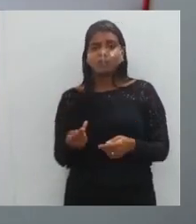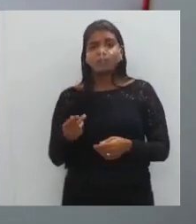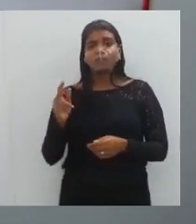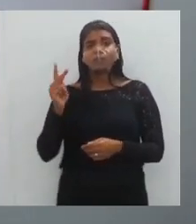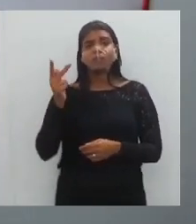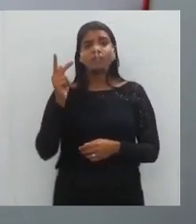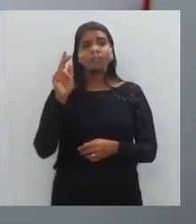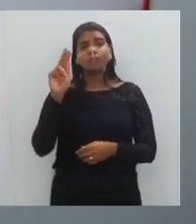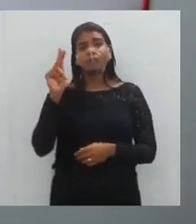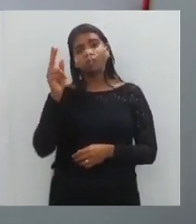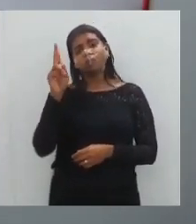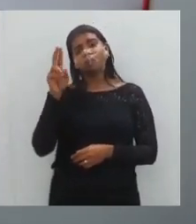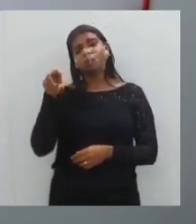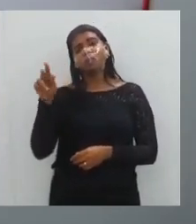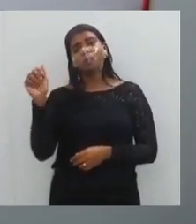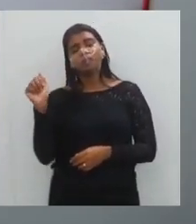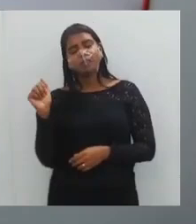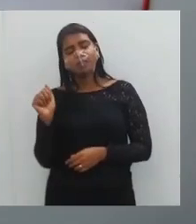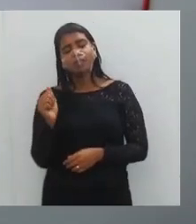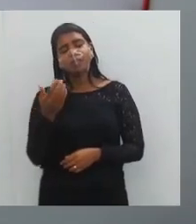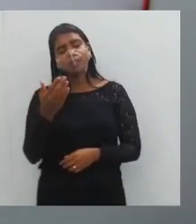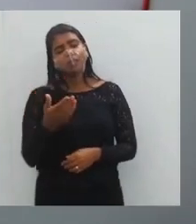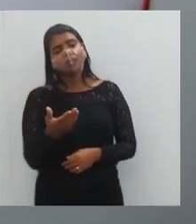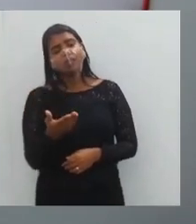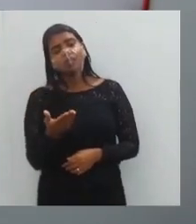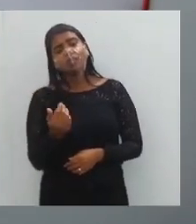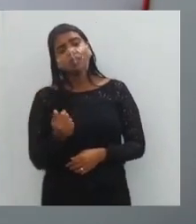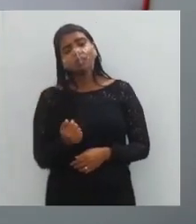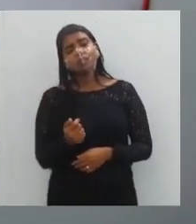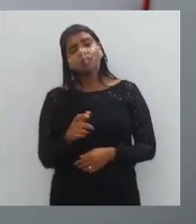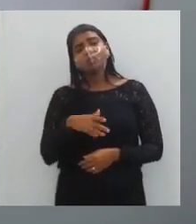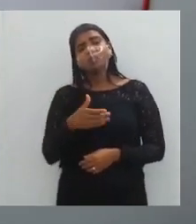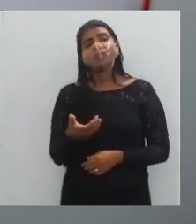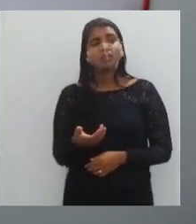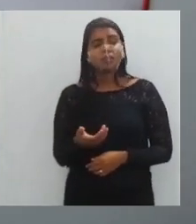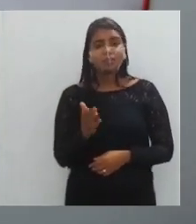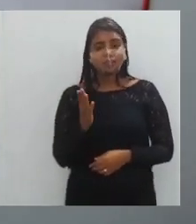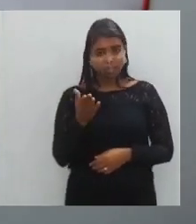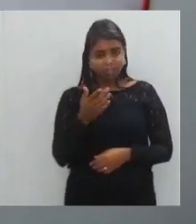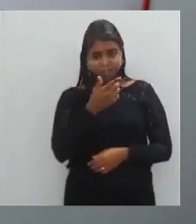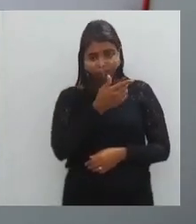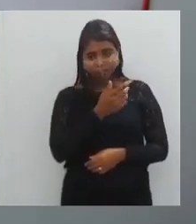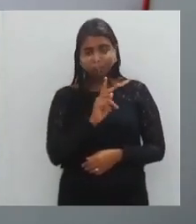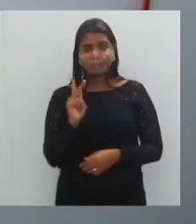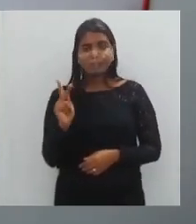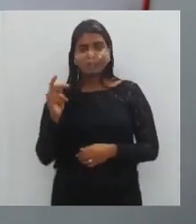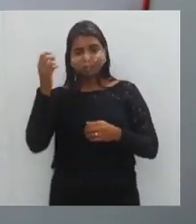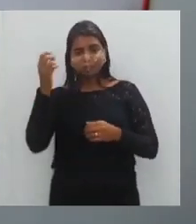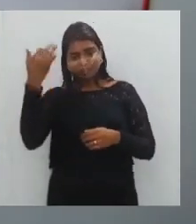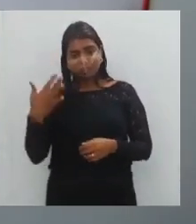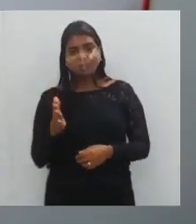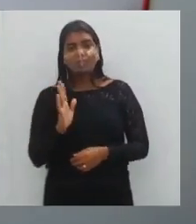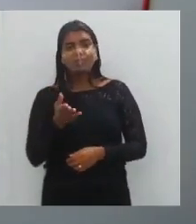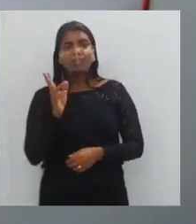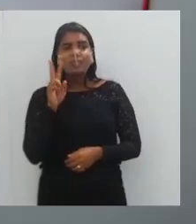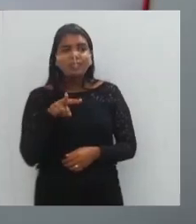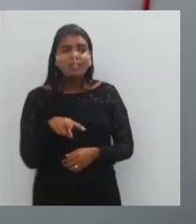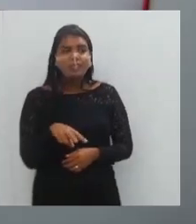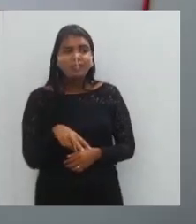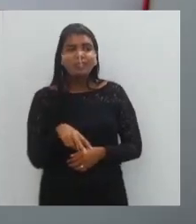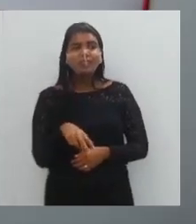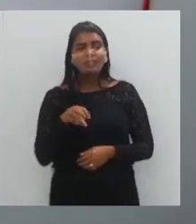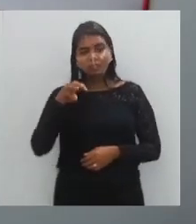justamente é um gênero que exige de você esse esforço. É tanto que eu já vi um meme falando que